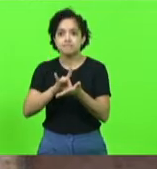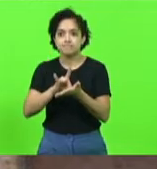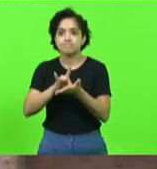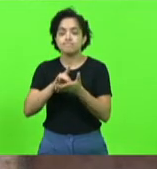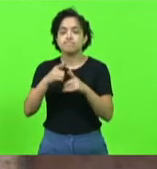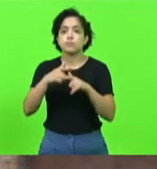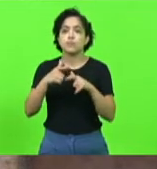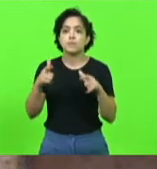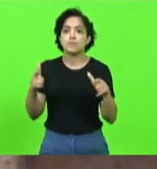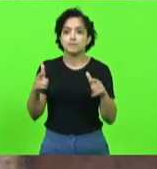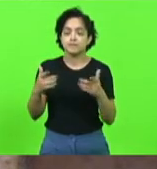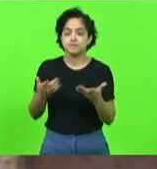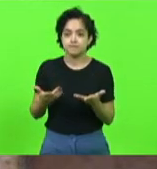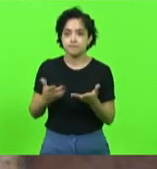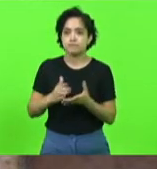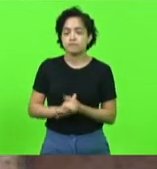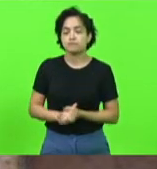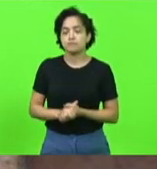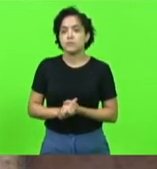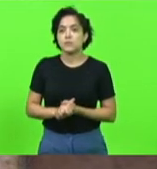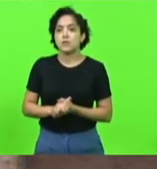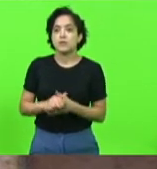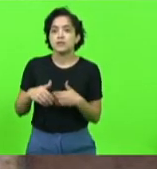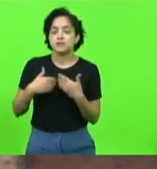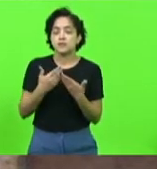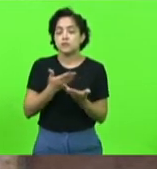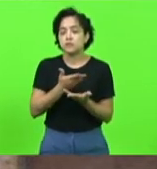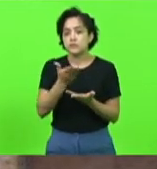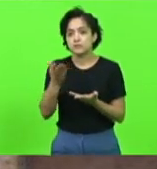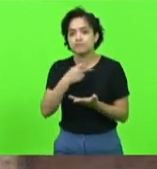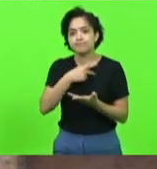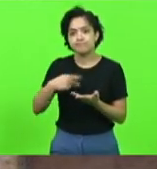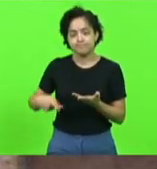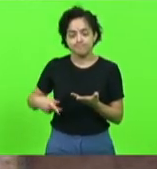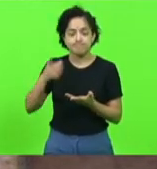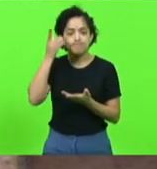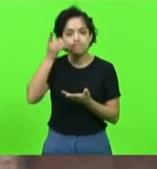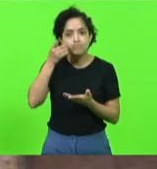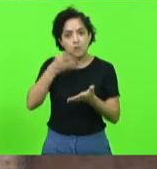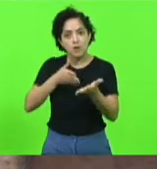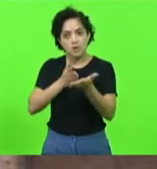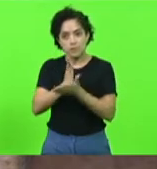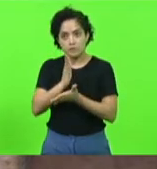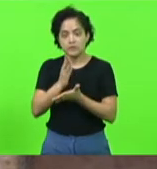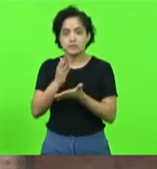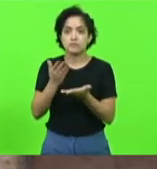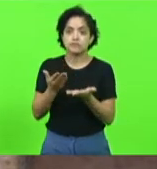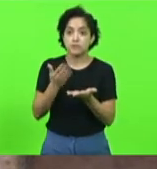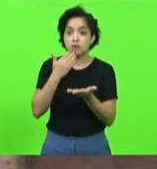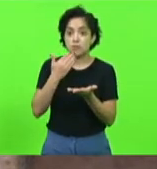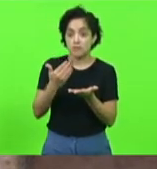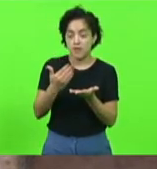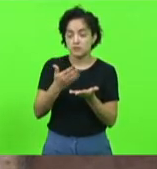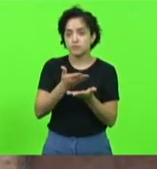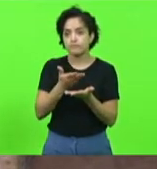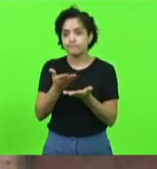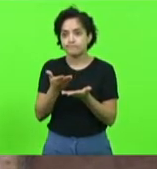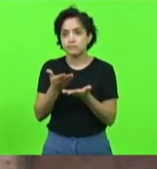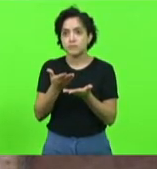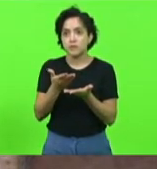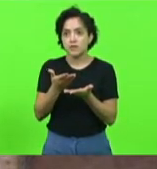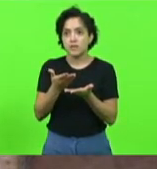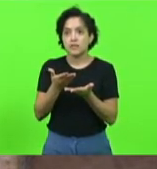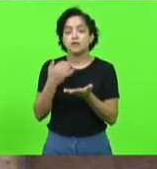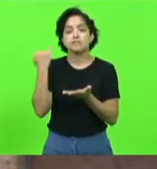escalonada. Portanto, senhoras e senhores deputados, senhor presidente, peço a aprovação de um teste que tem uma grande